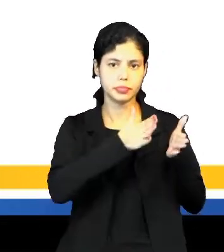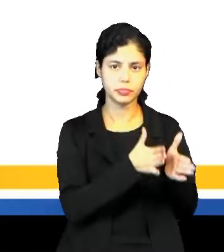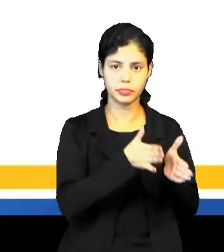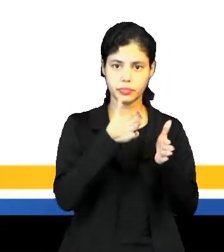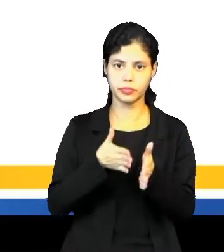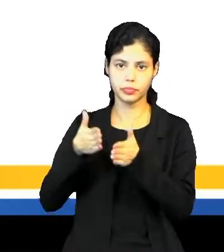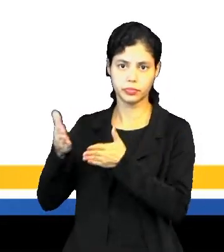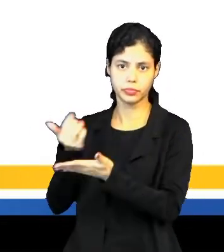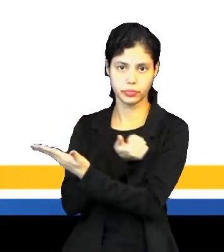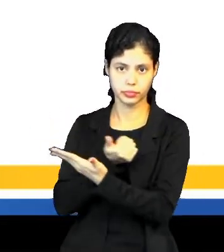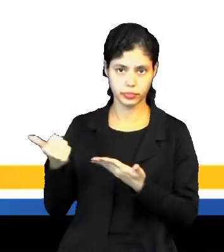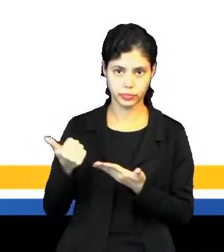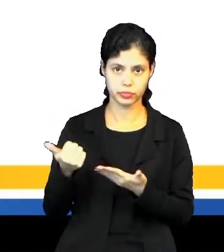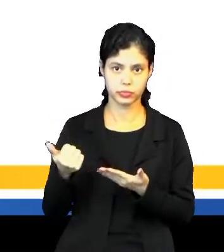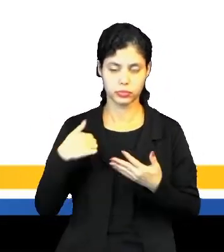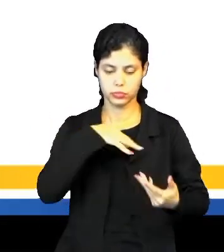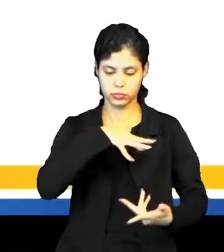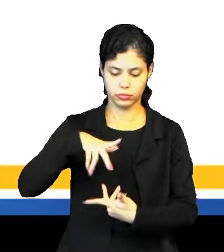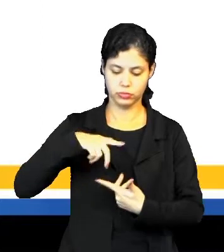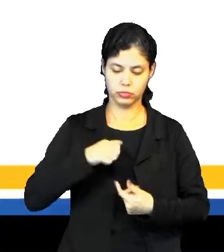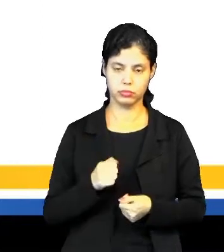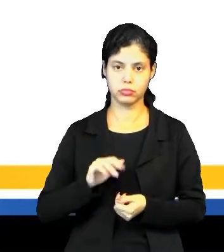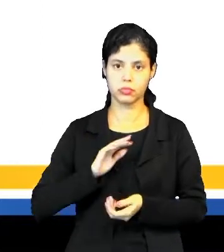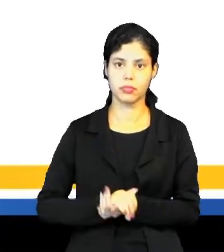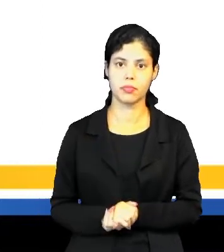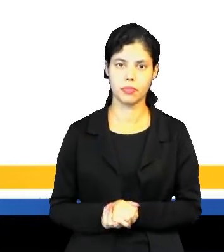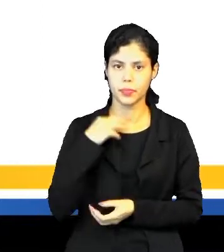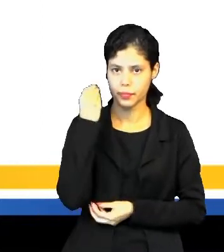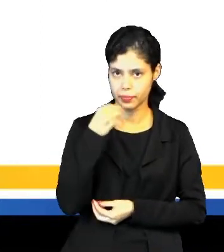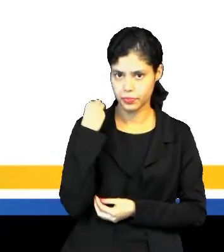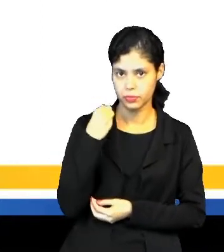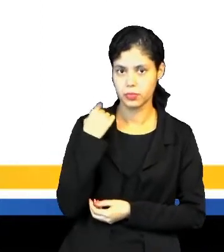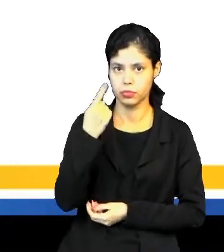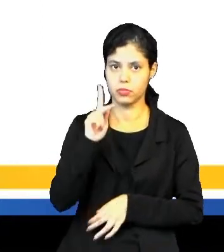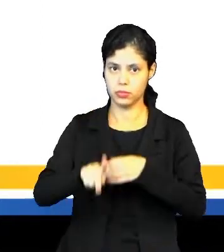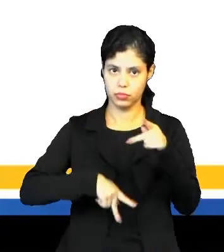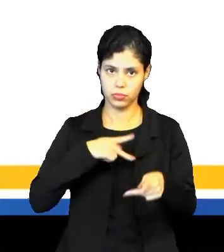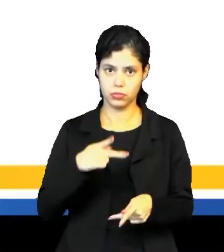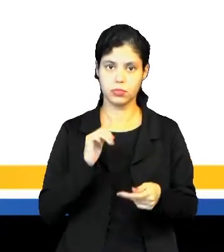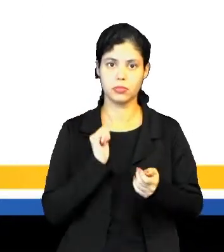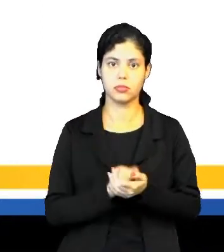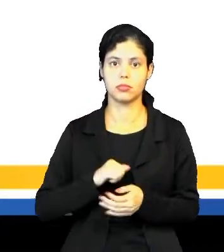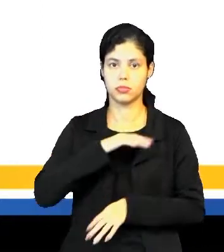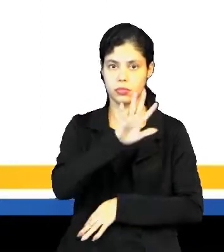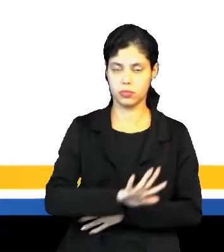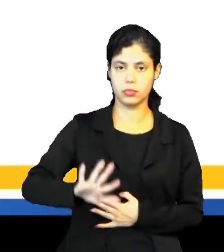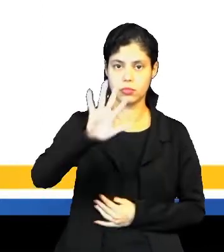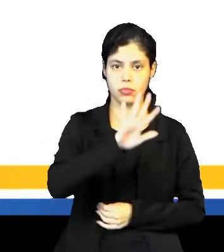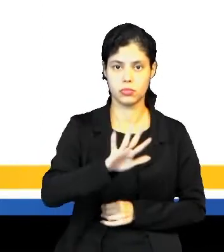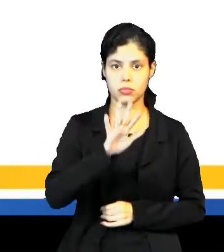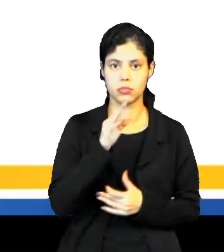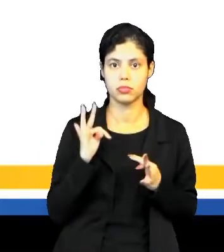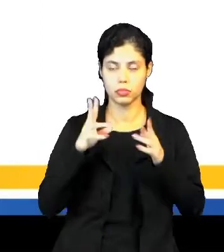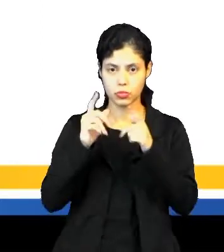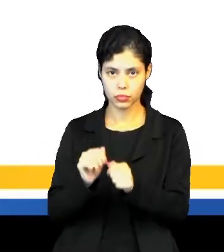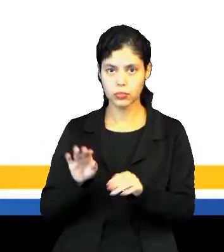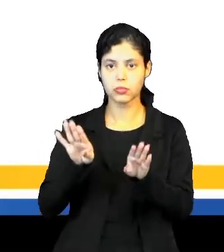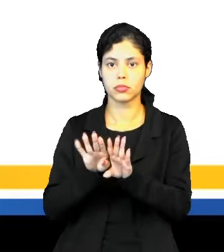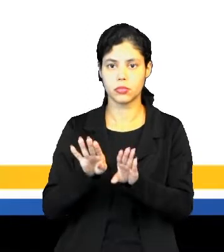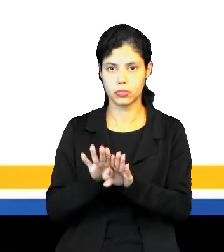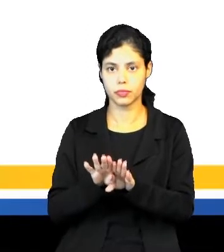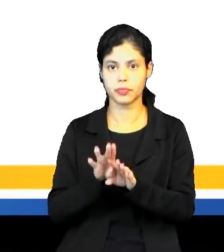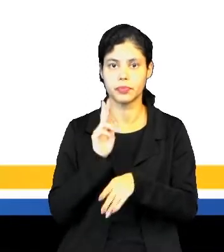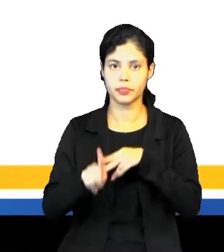partir da ação dos seres humanos na Terra, pelas experiências de um povo, nação ou também por toda a